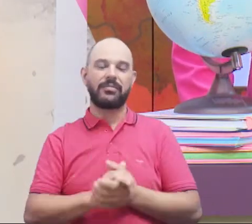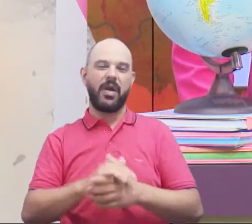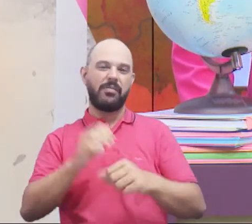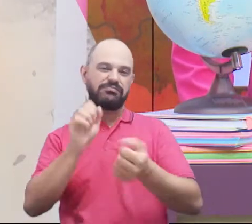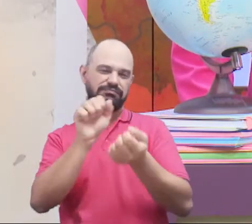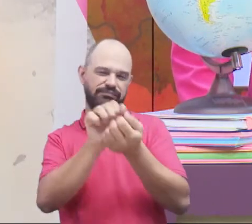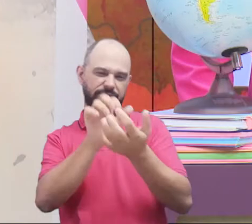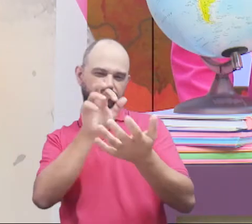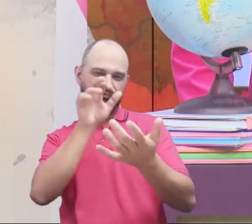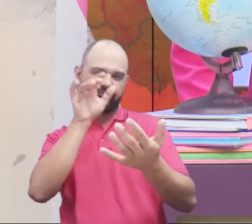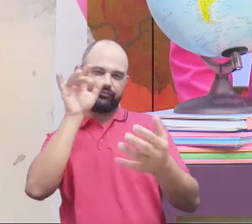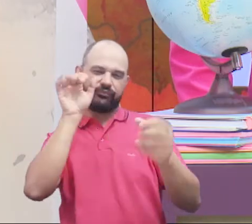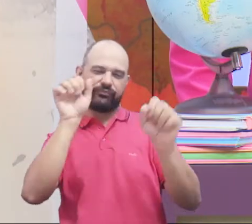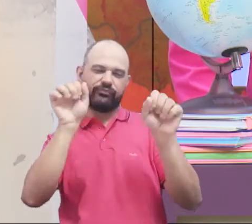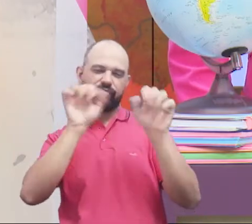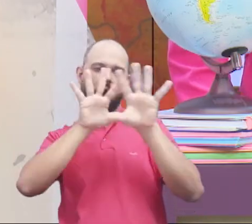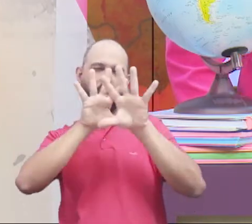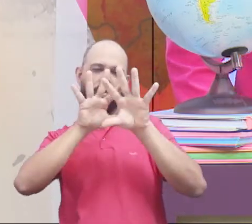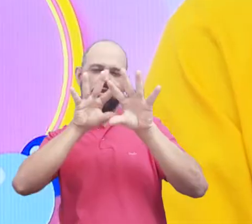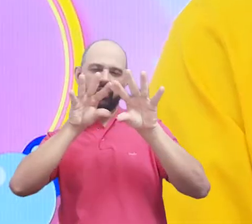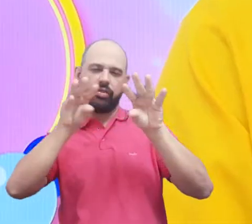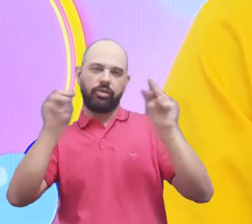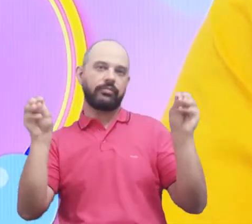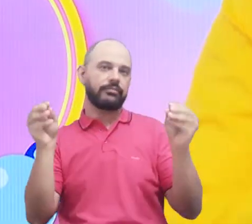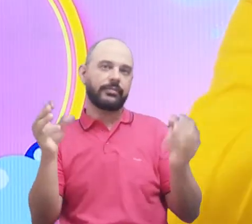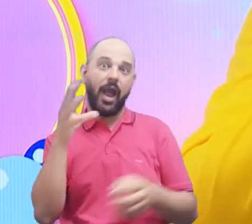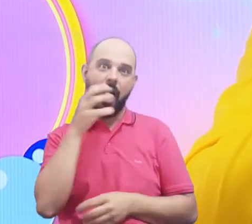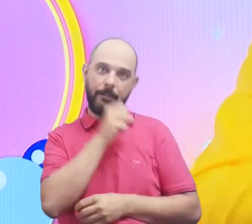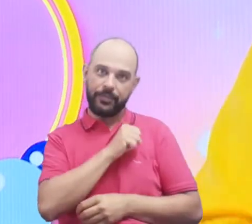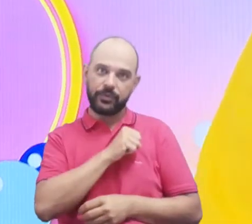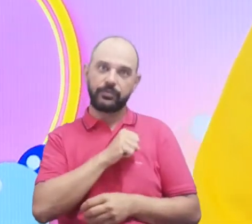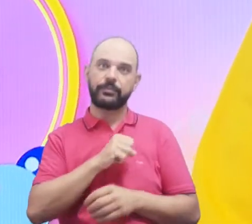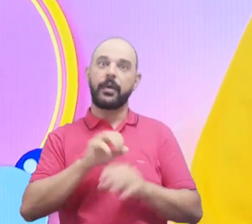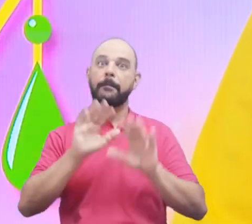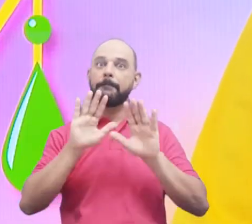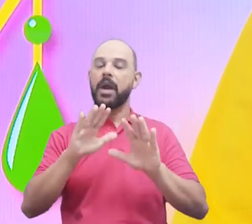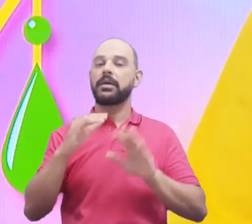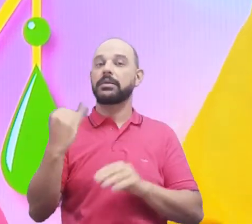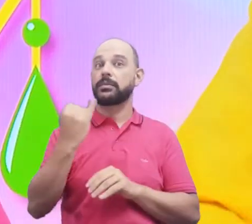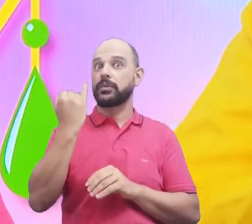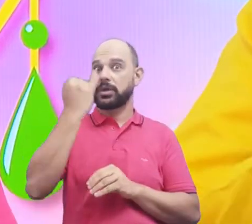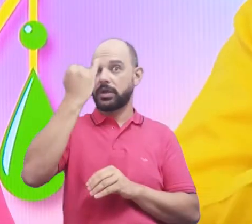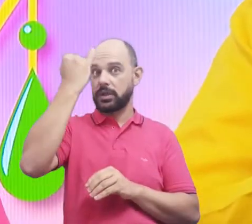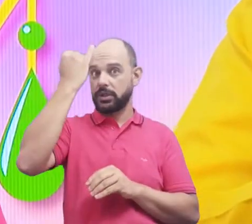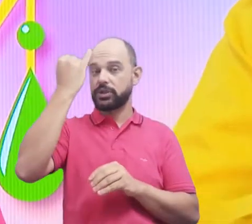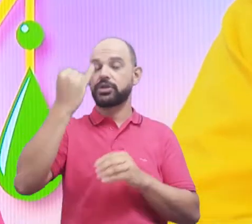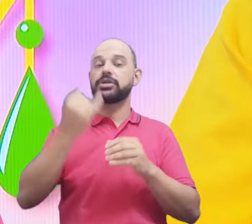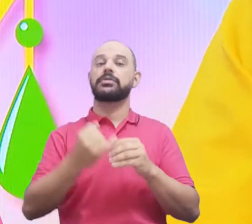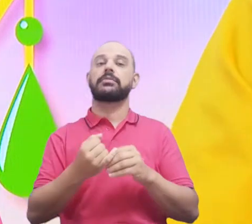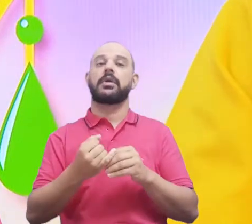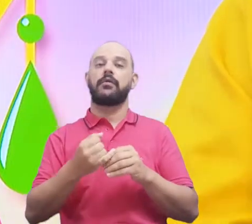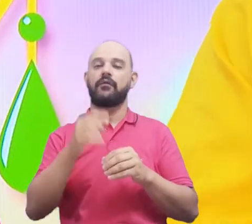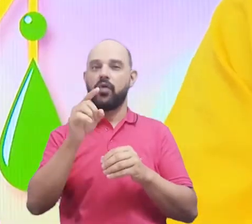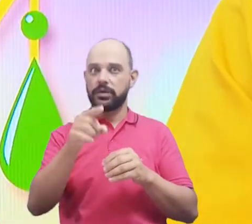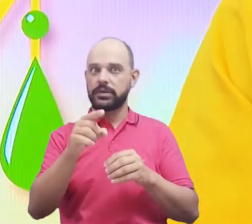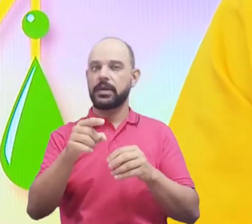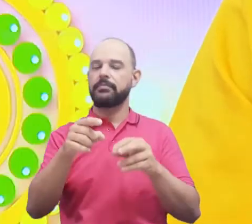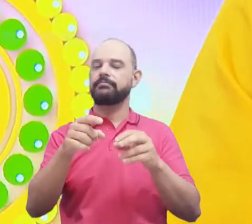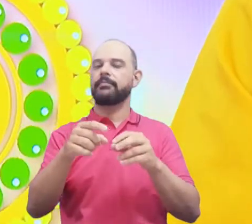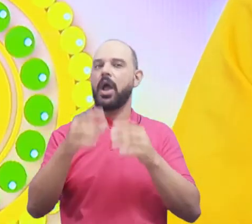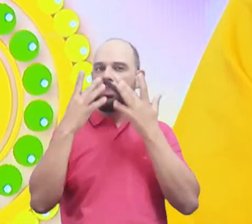seu brilho também desaparece mais rápido. Mas o ponto que pede maior atenção é que